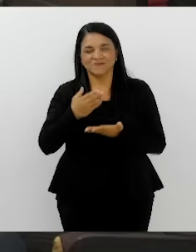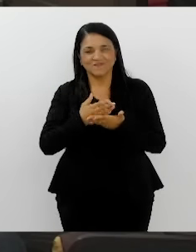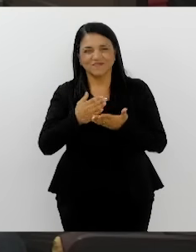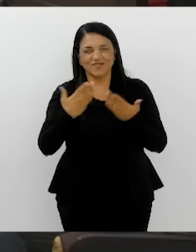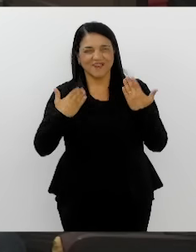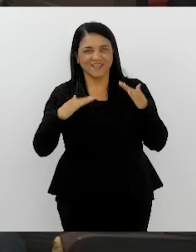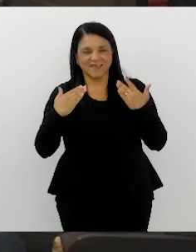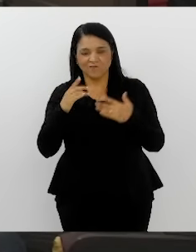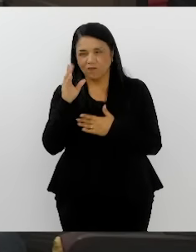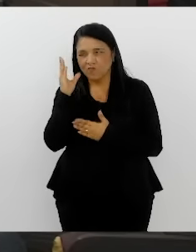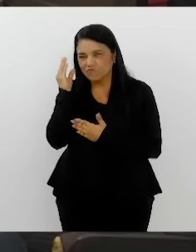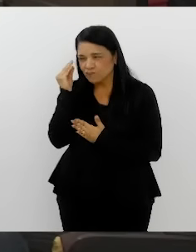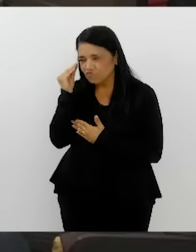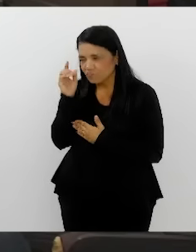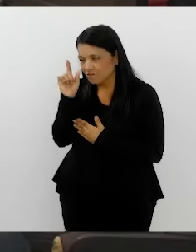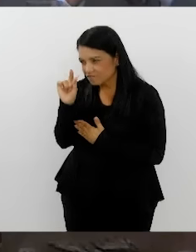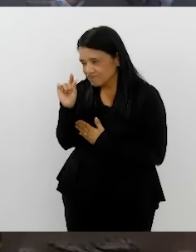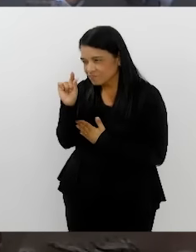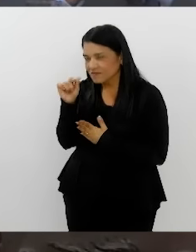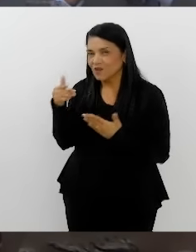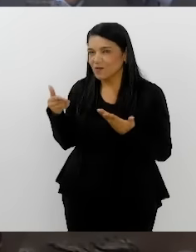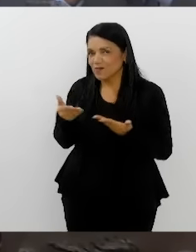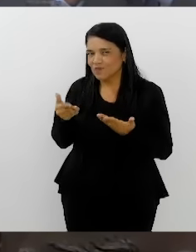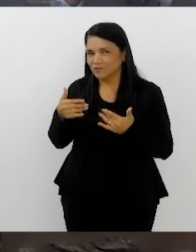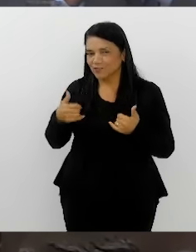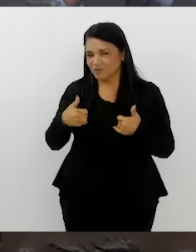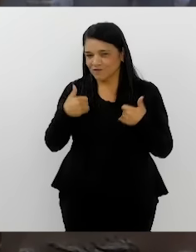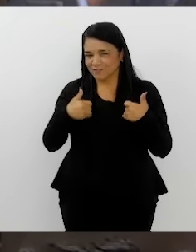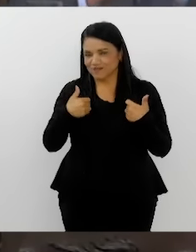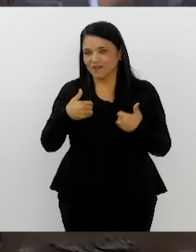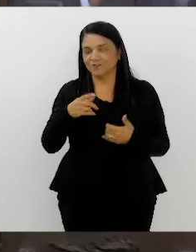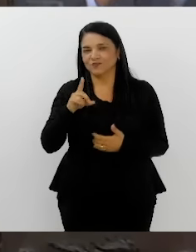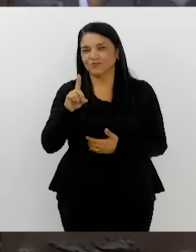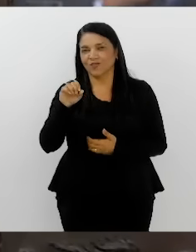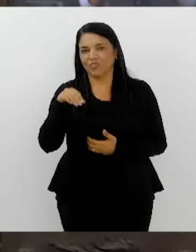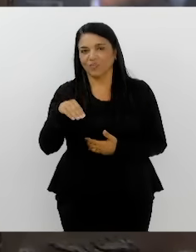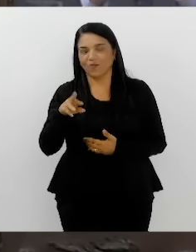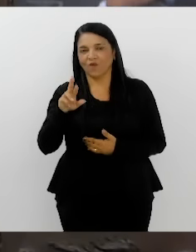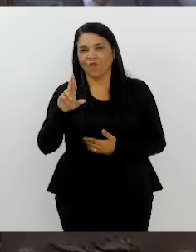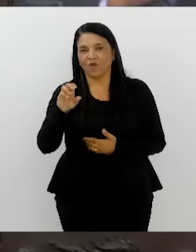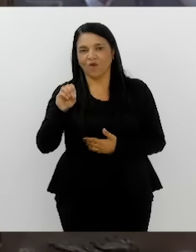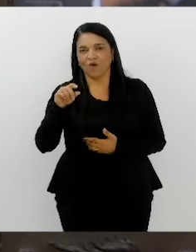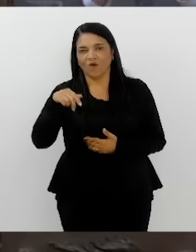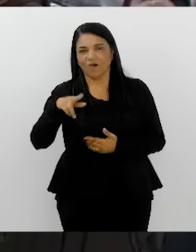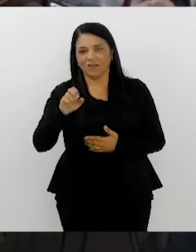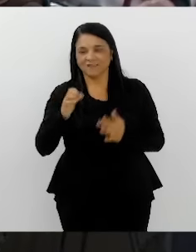para o senhor, ninguém vai ouvir. Hoje também é aniversário de Dom Roque. Uma salva de palmas.